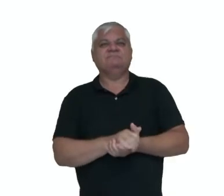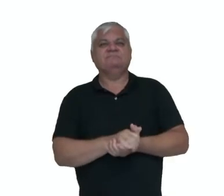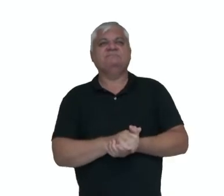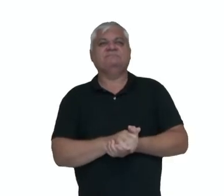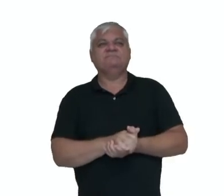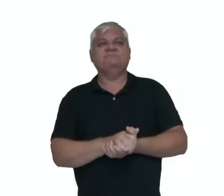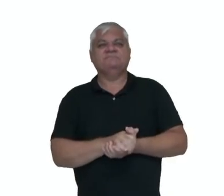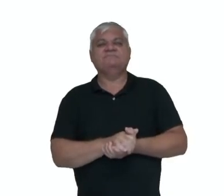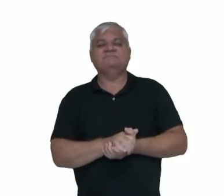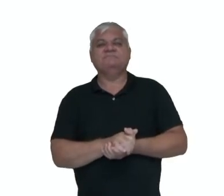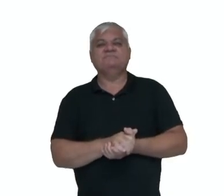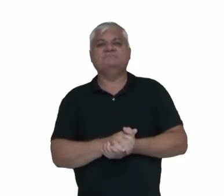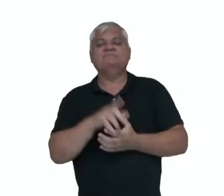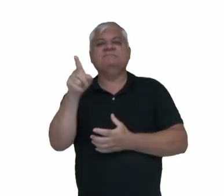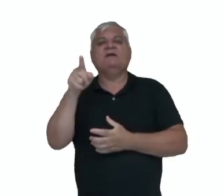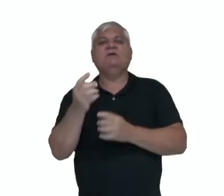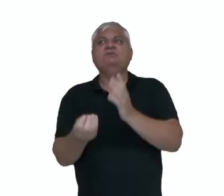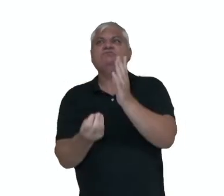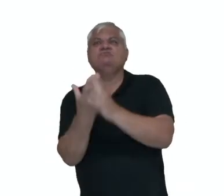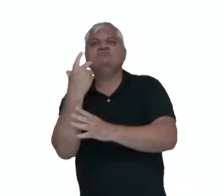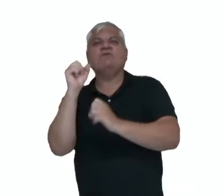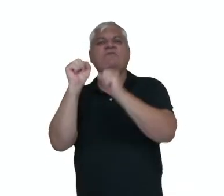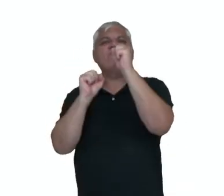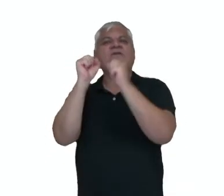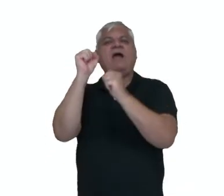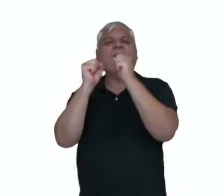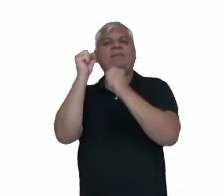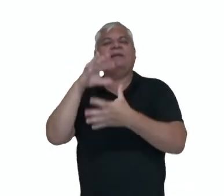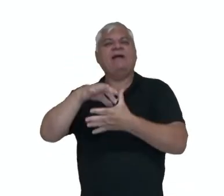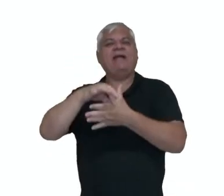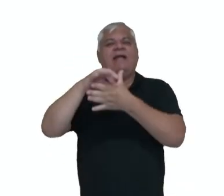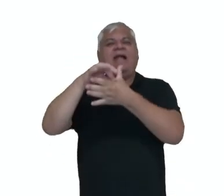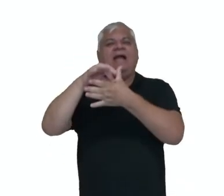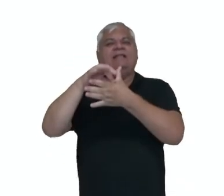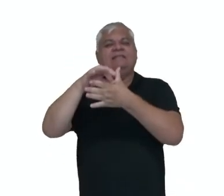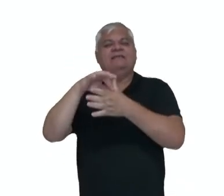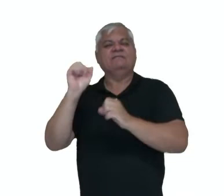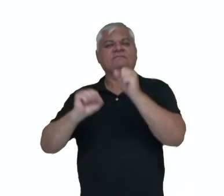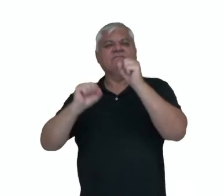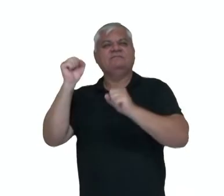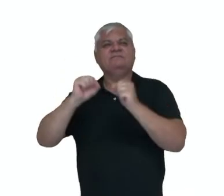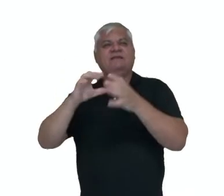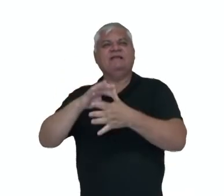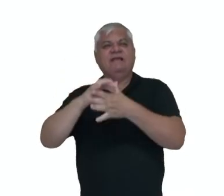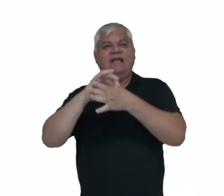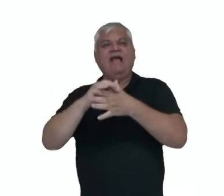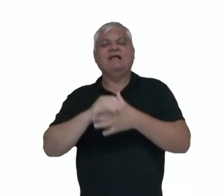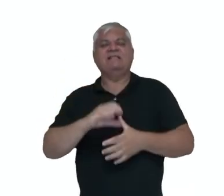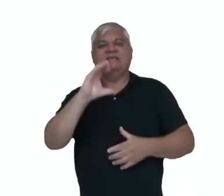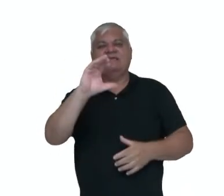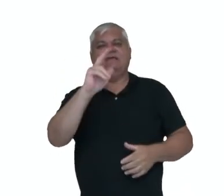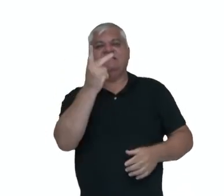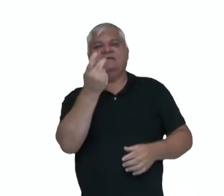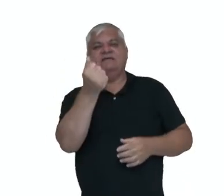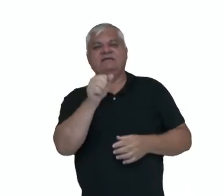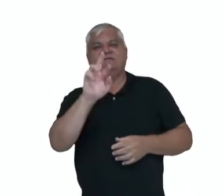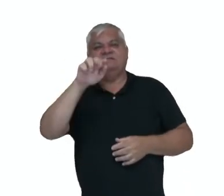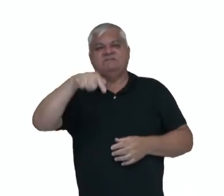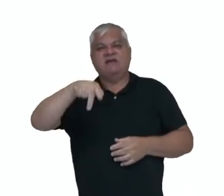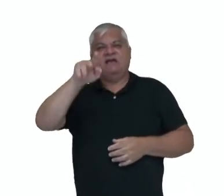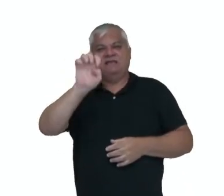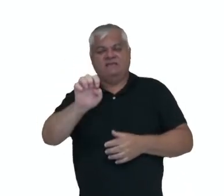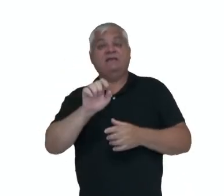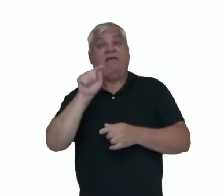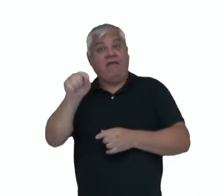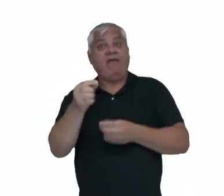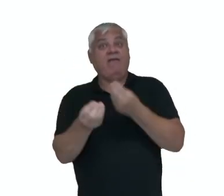O surgimento da indústria do charque, mas que quase uma carne de sol, na verdade, não é nem um charque. Mas, enfim, né, um